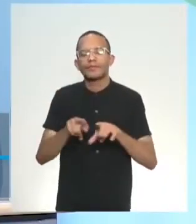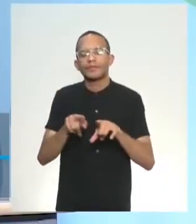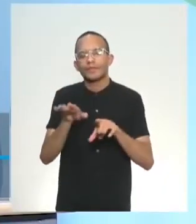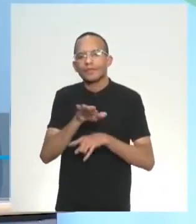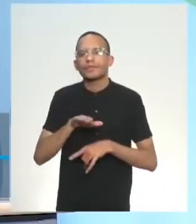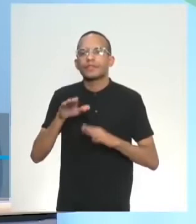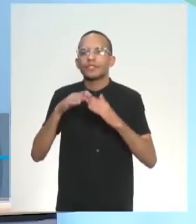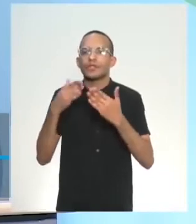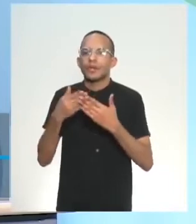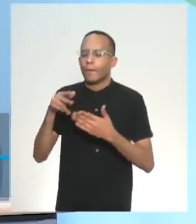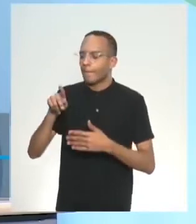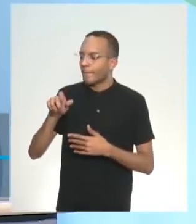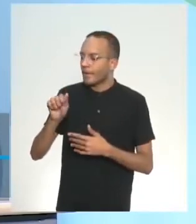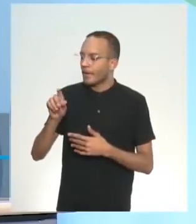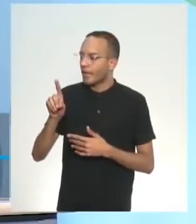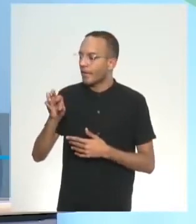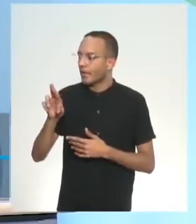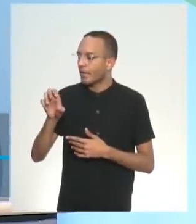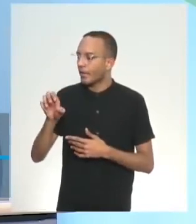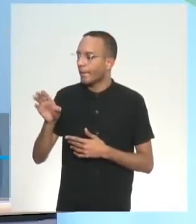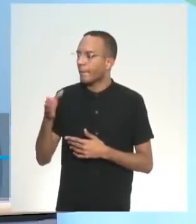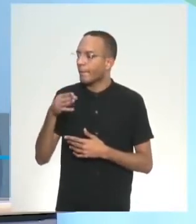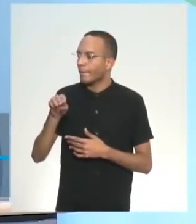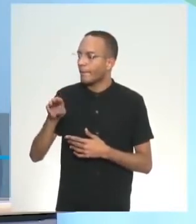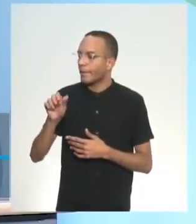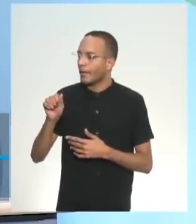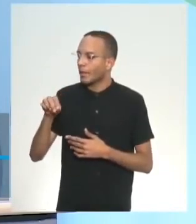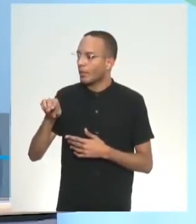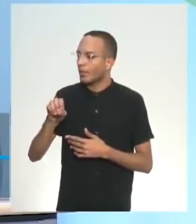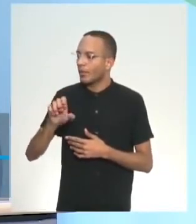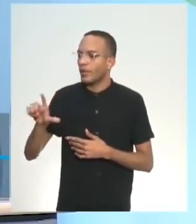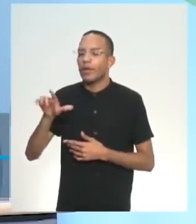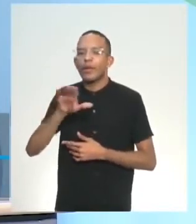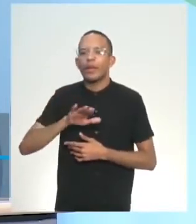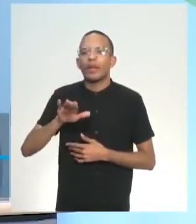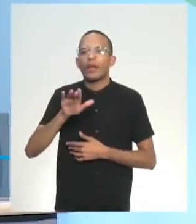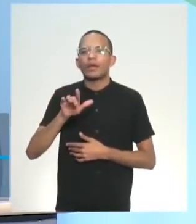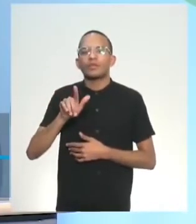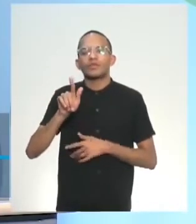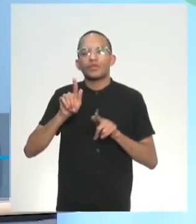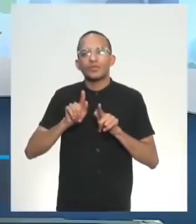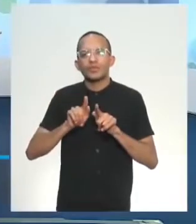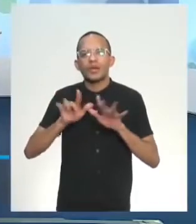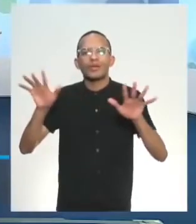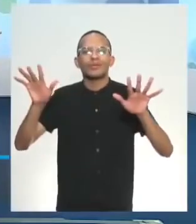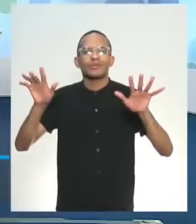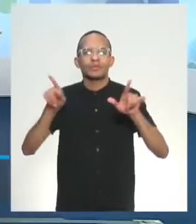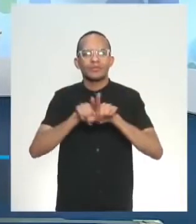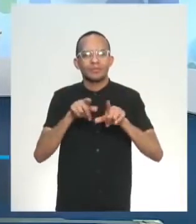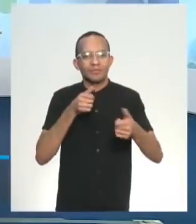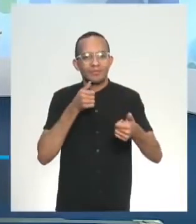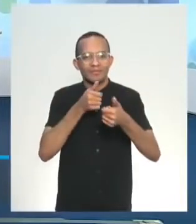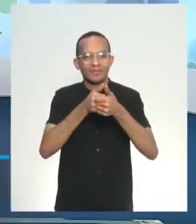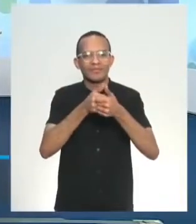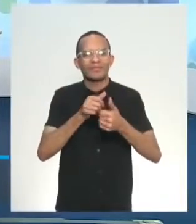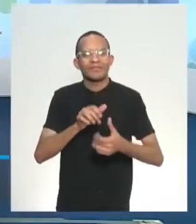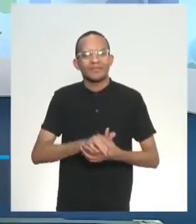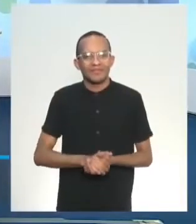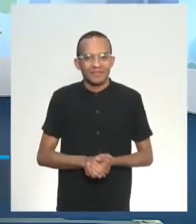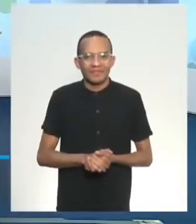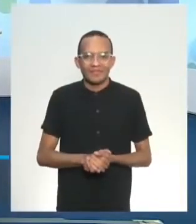Manuel de Nóbrega. Aí temos aqui Guarulhos, Mata Atlântica. Guarulhos, aqui do lado.